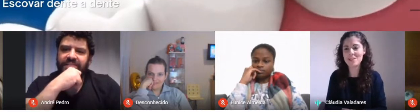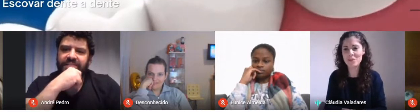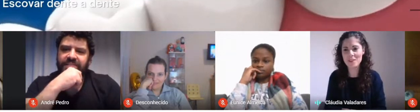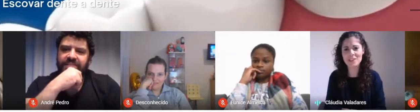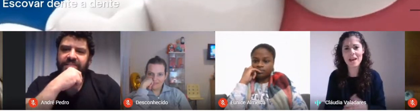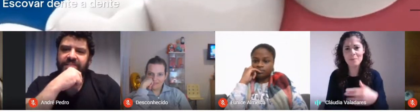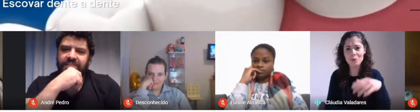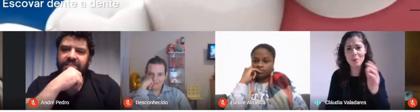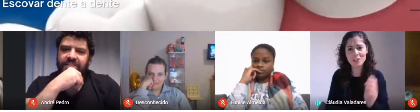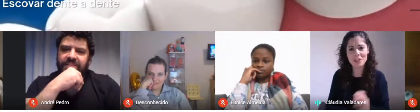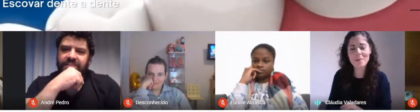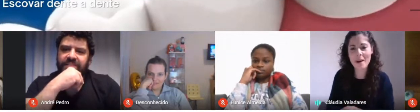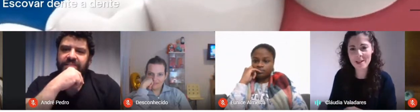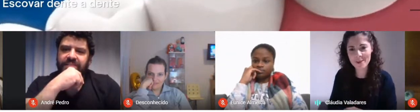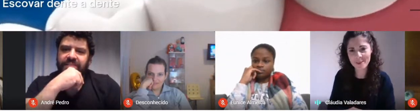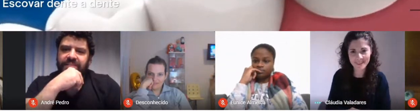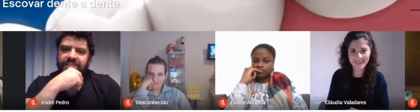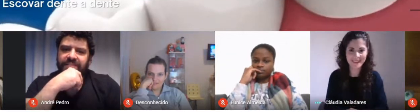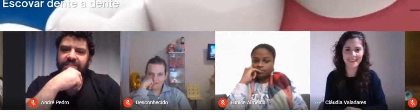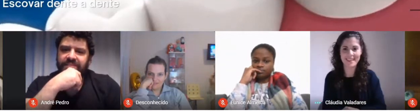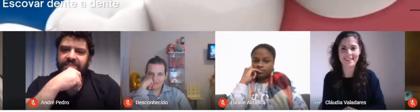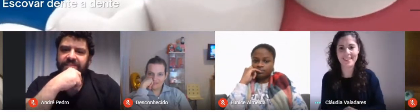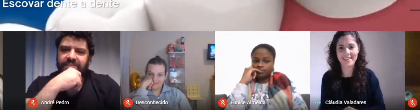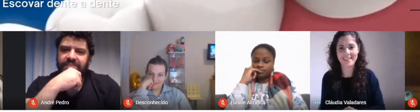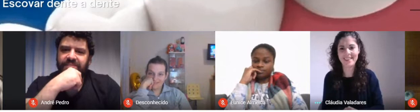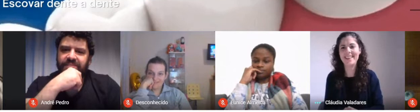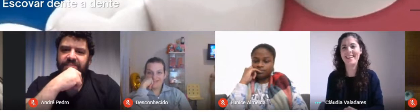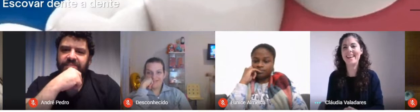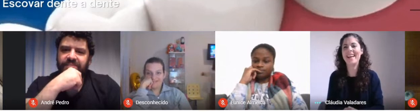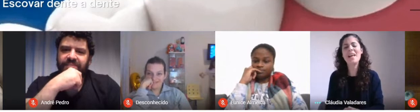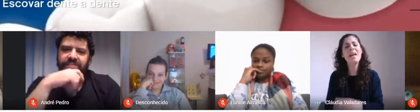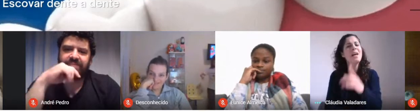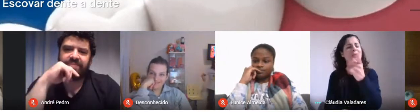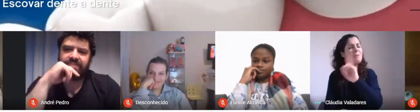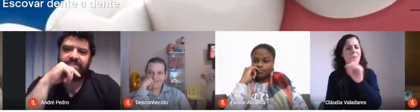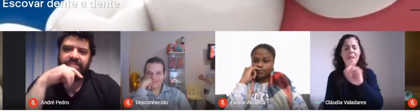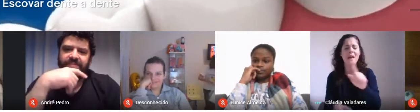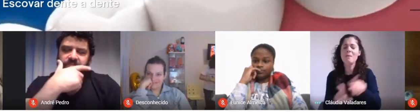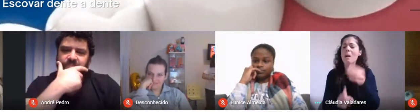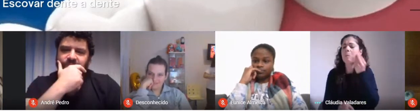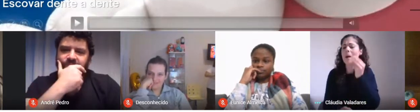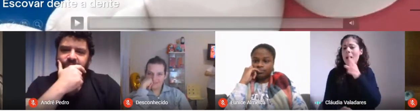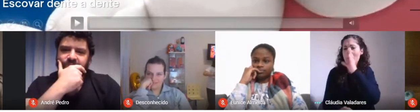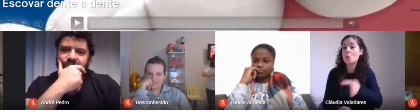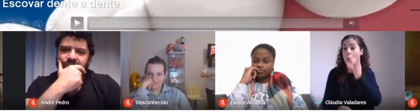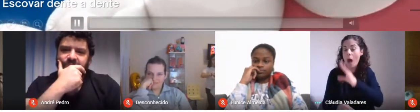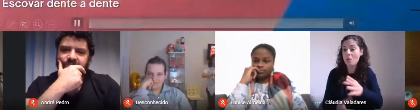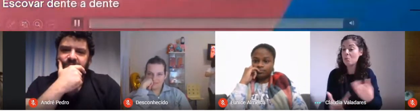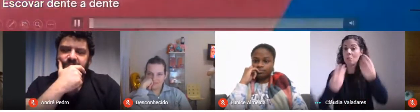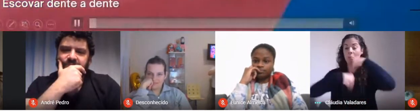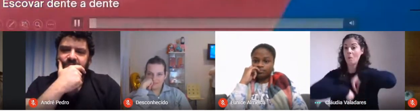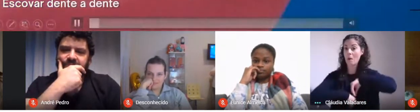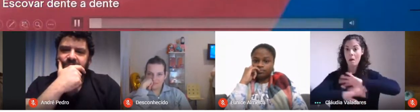Diz Porque a Sofia, isso dá é muito mais trabalho. não dá, não.